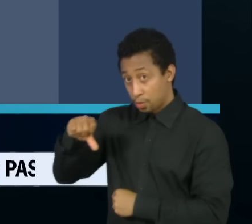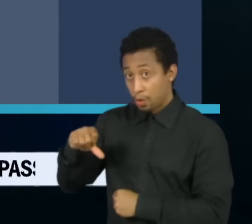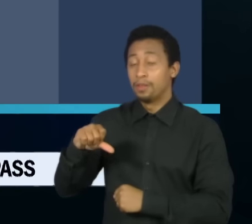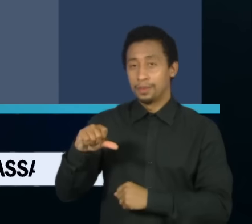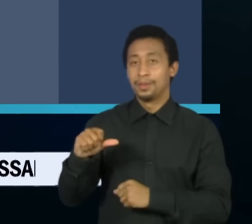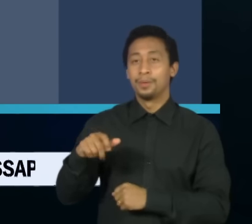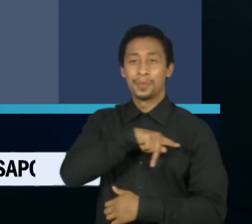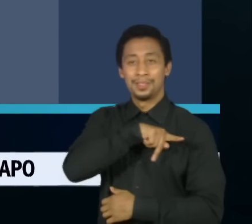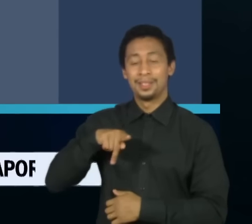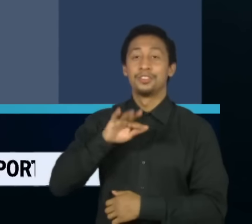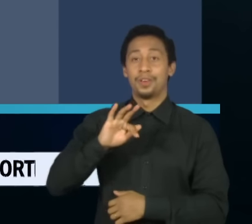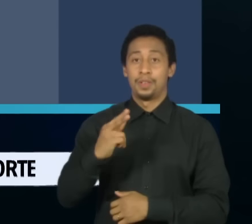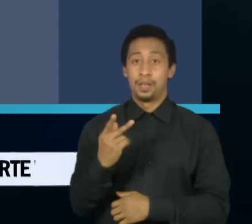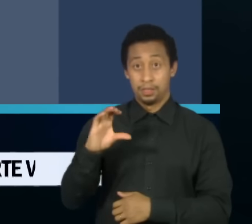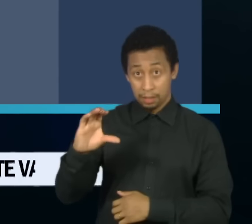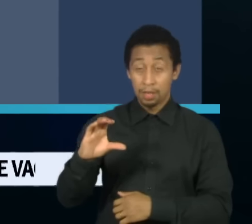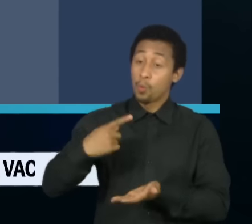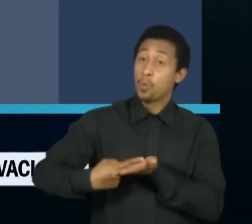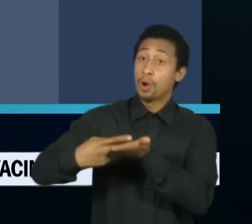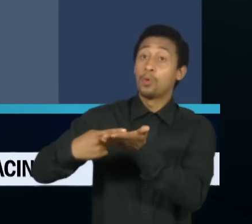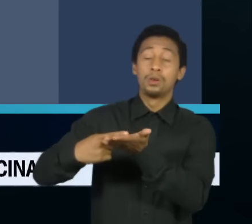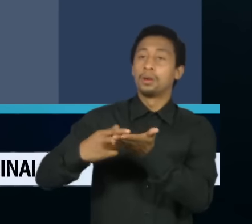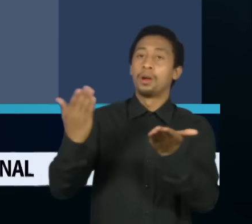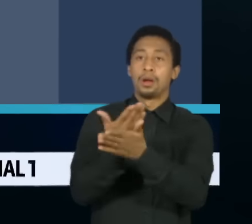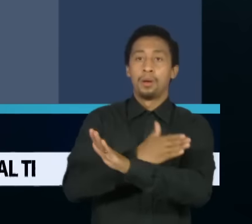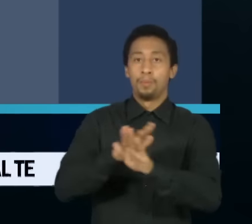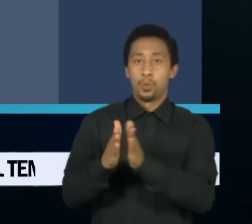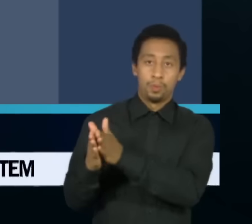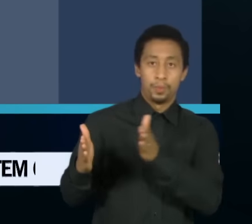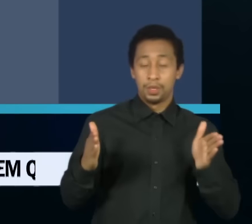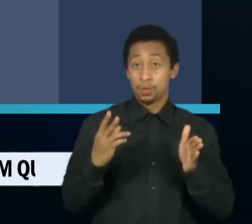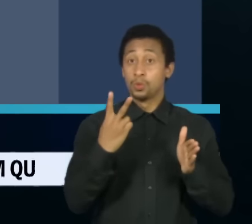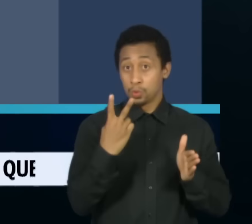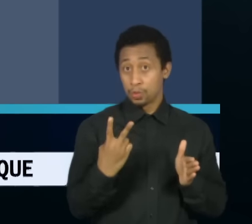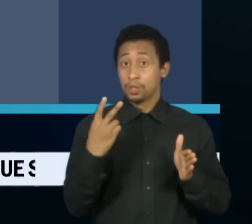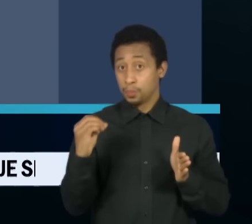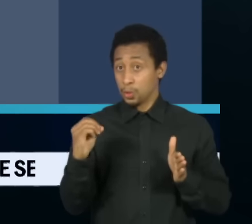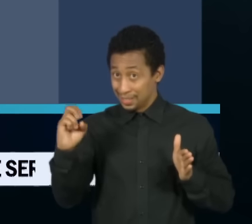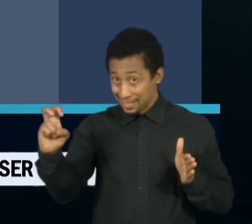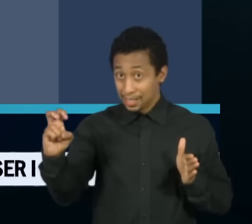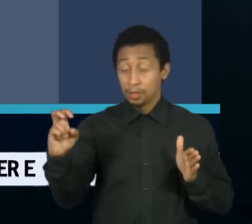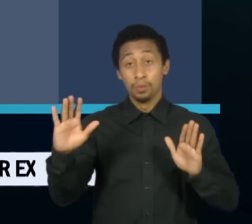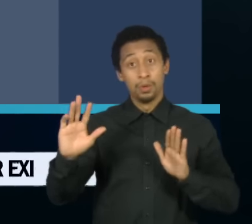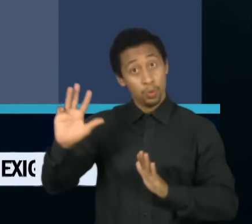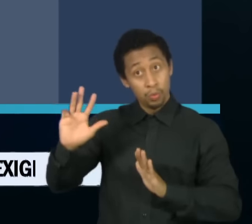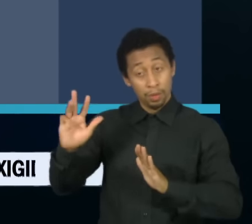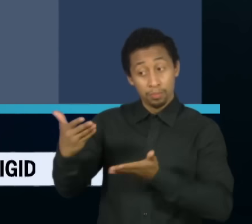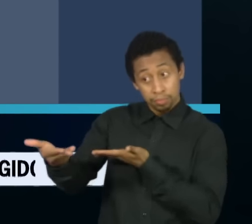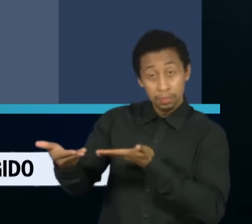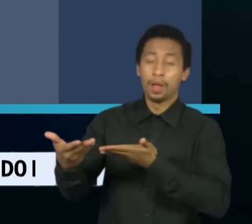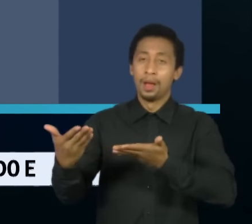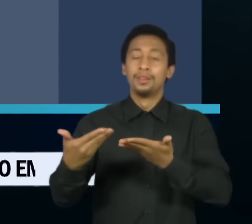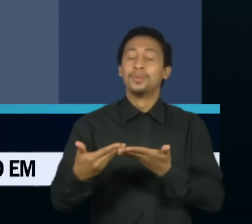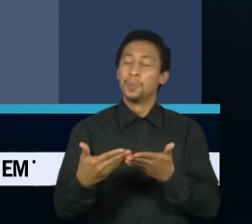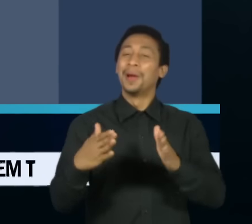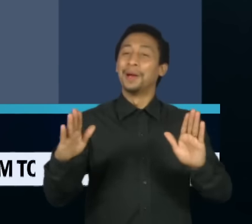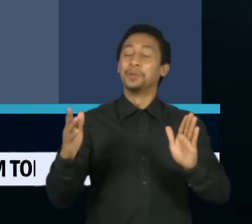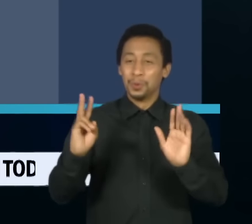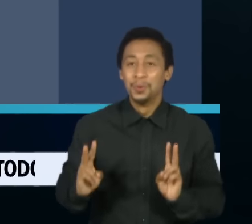e que, embora o acordo tenha terminado em 2005, já no governo de Lula, o escritório foi mantido para facilitar o diálogo entre o